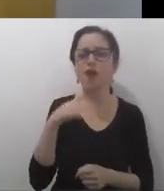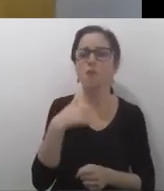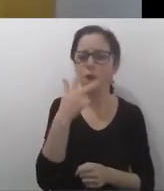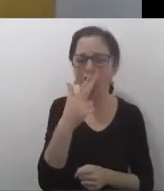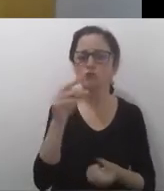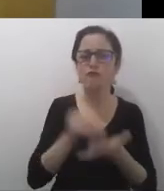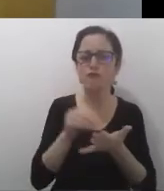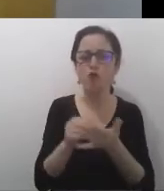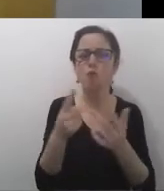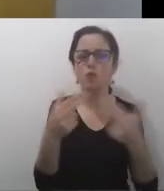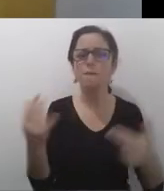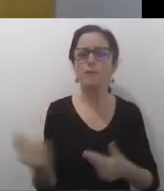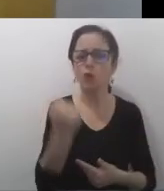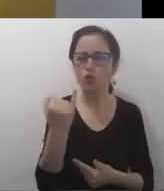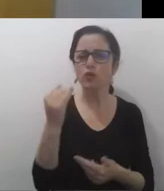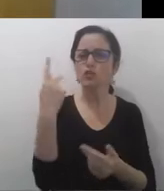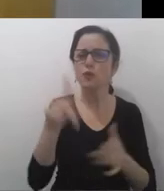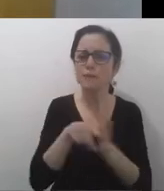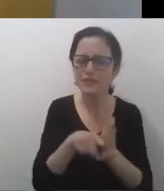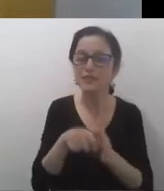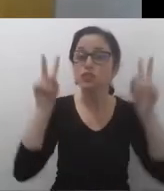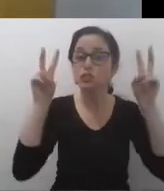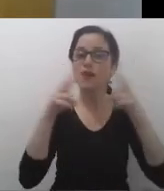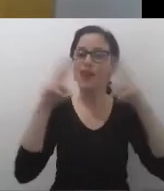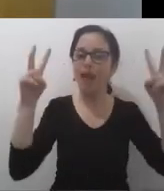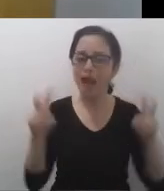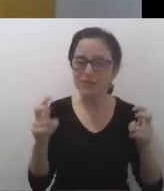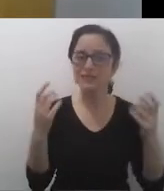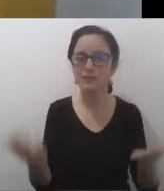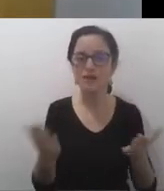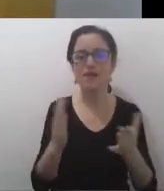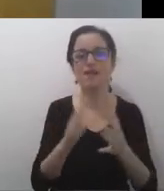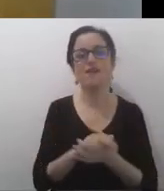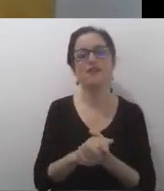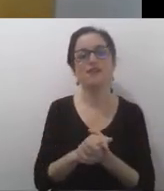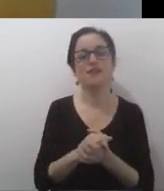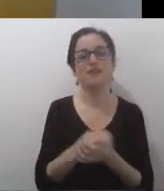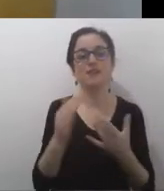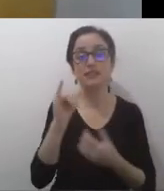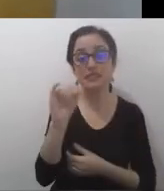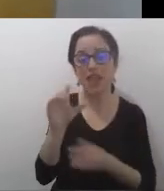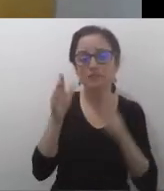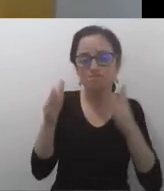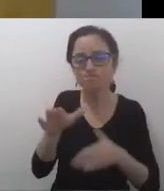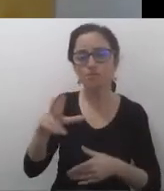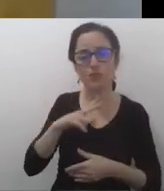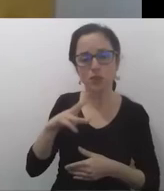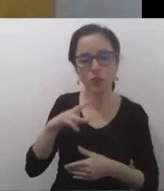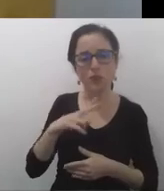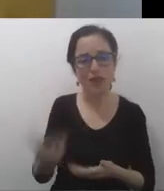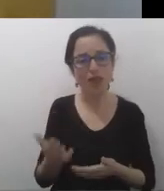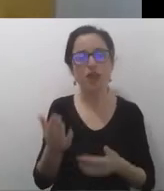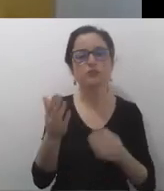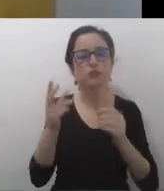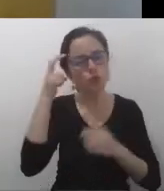que faltou uma coisa muito importante na tua pesquisa, que é a relação do MASP e do IAC, em